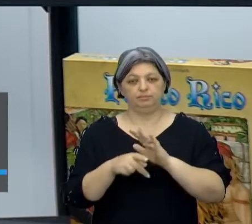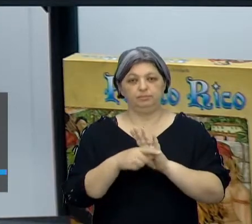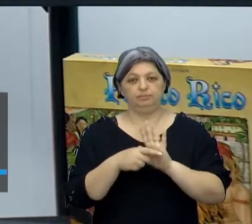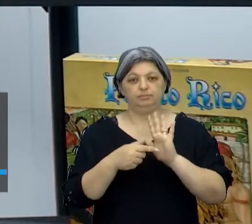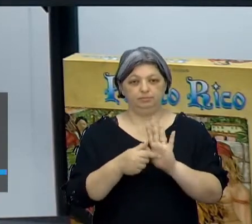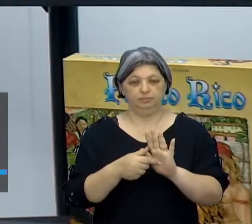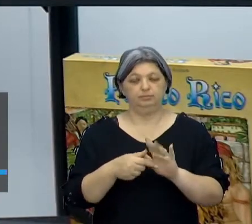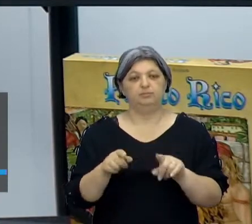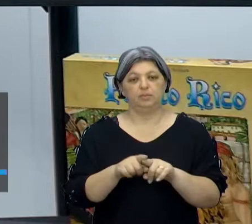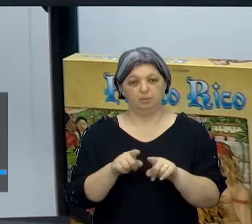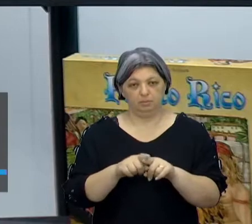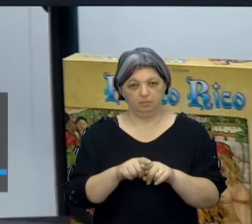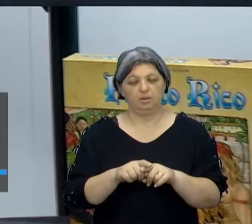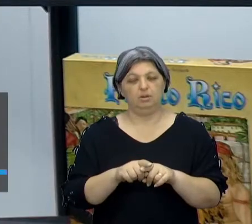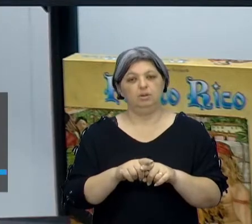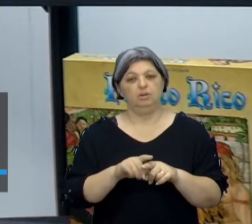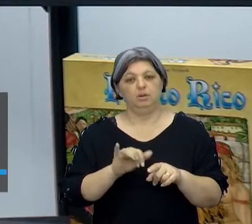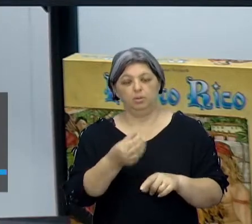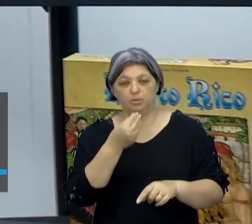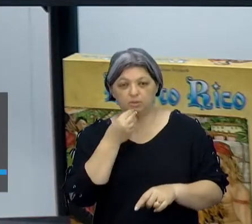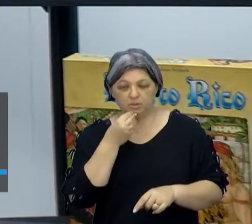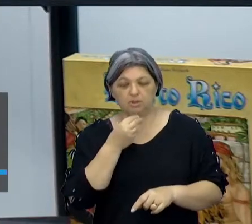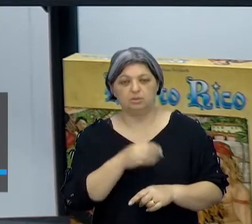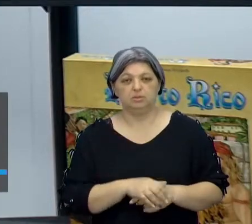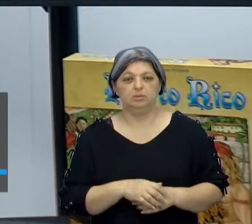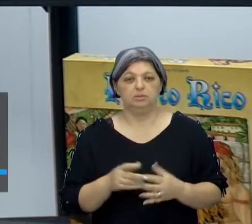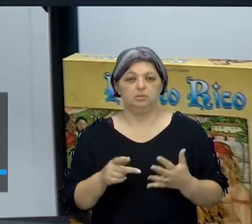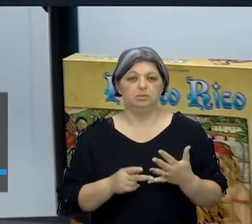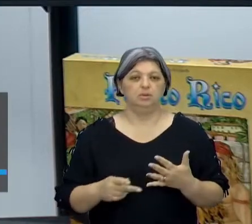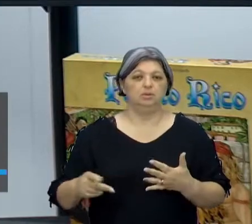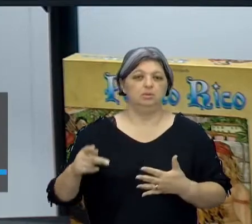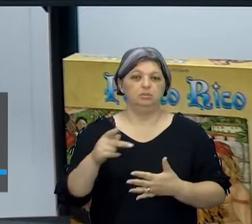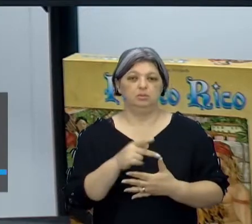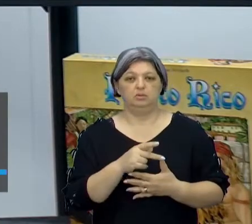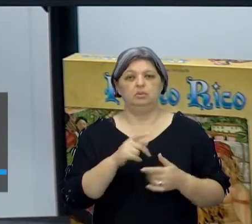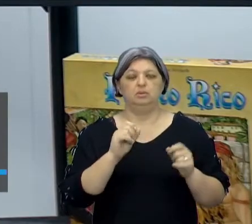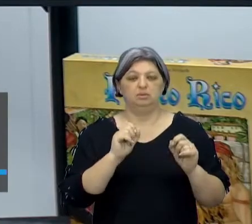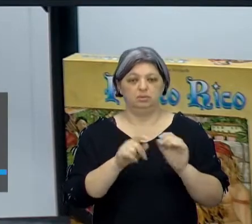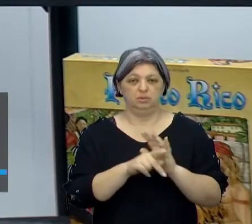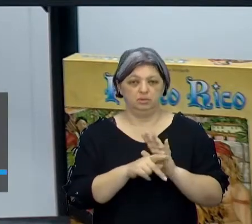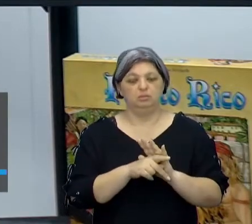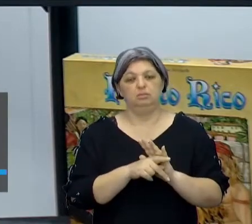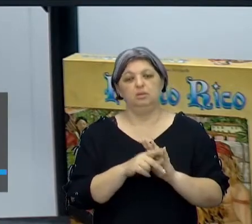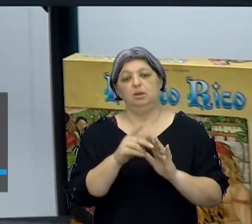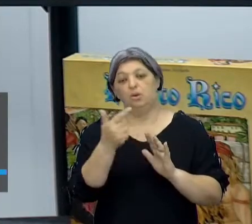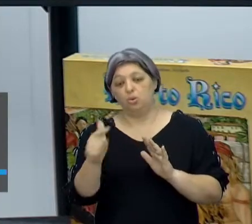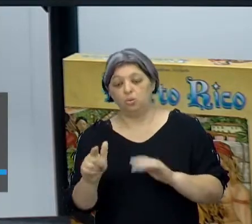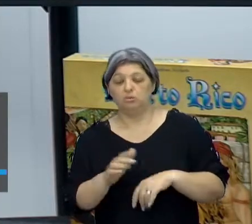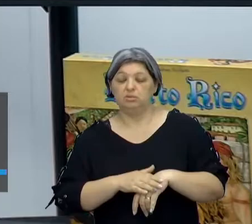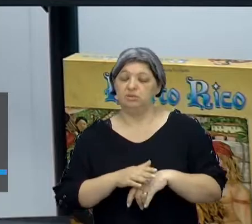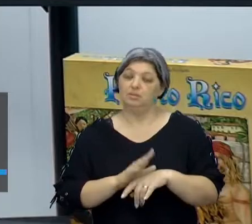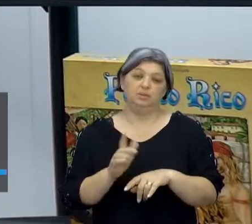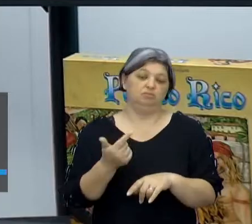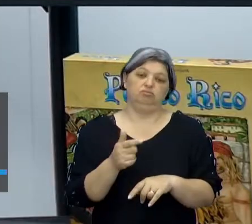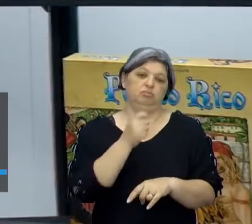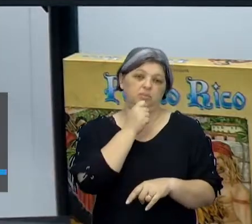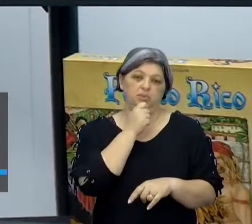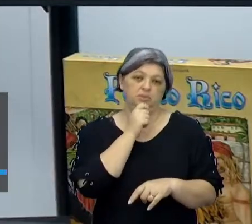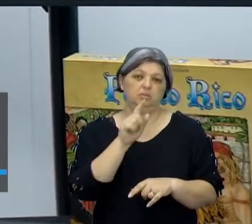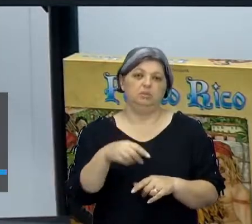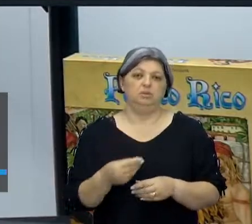e também o privilégio. Depois os outros jogadores farão a ação sem ter o privilégio. Aí depois passa a